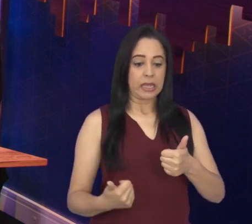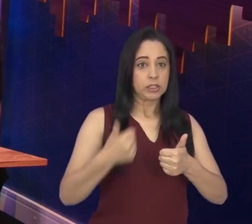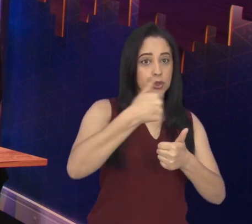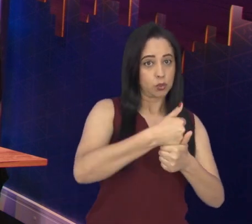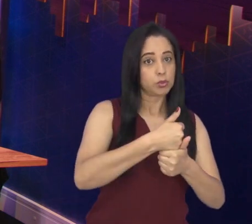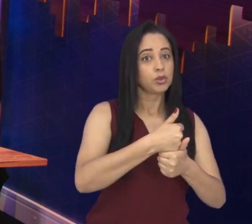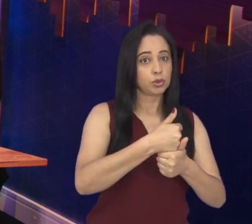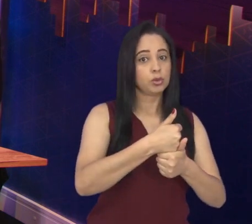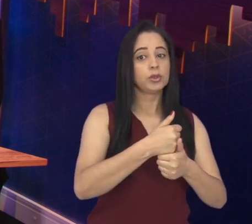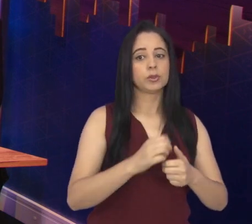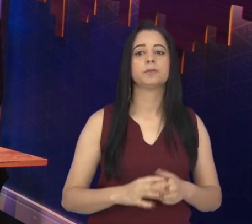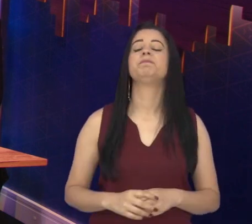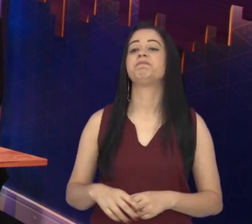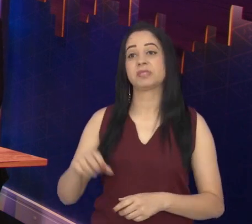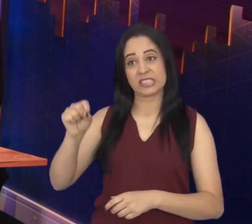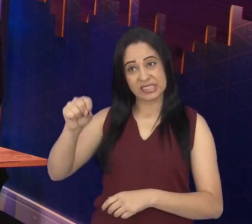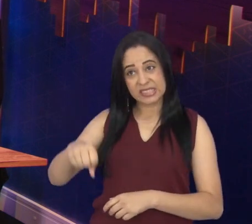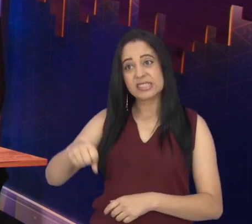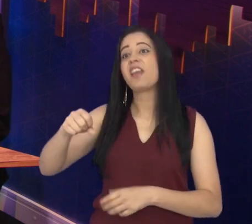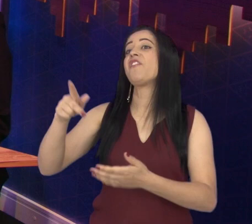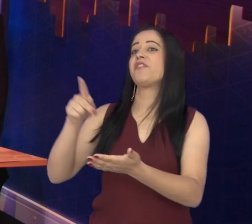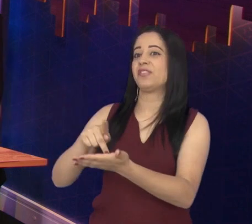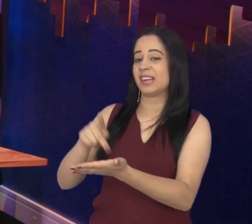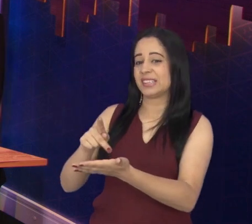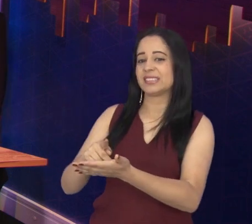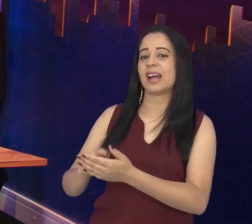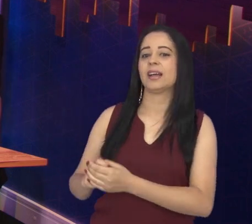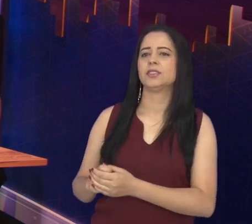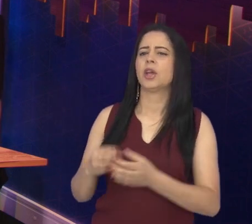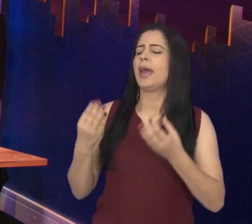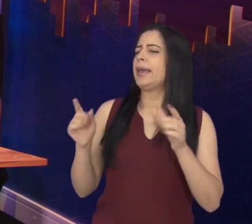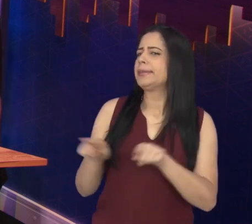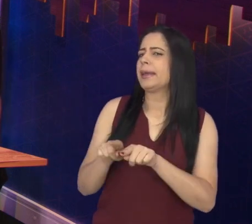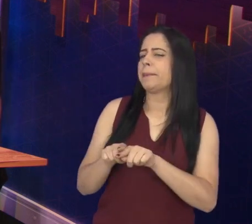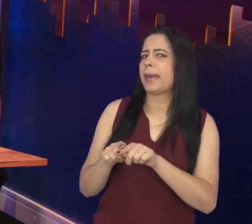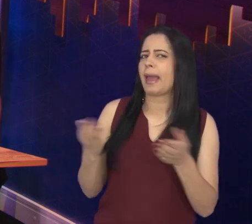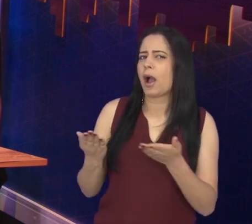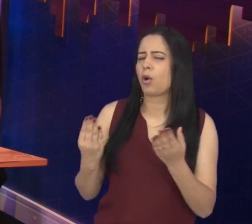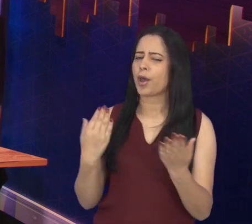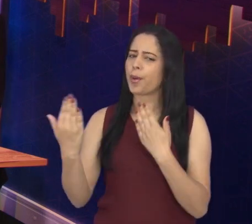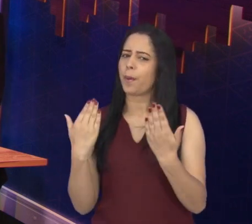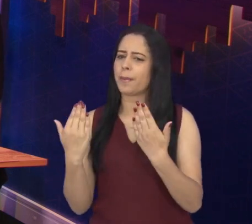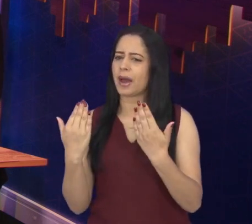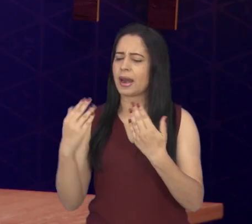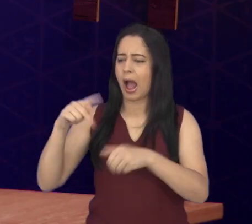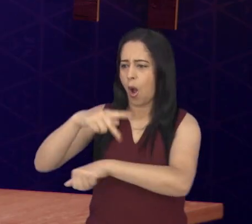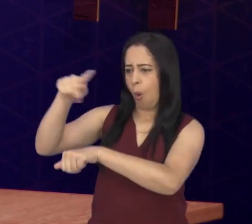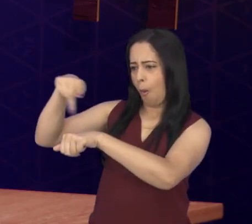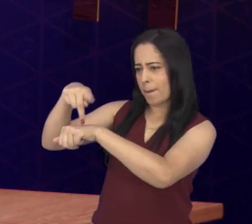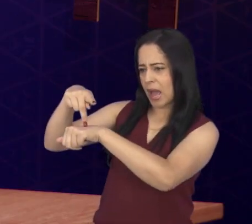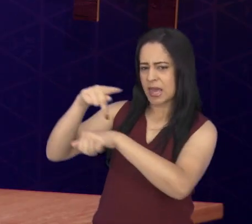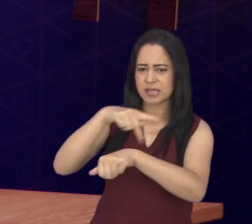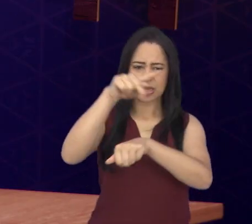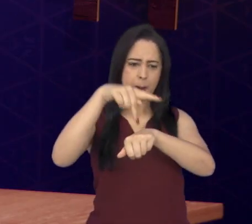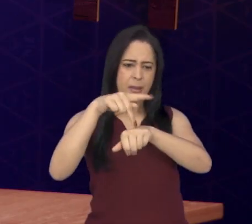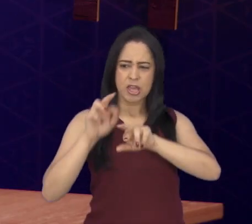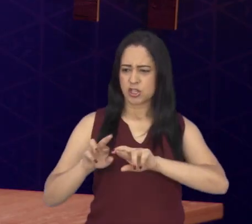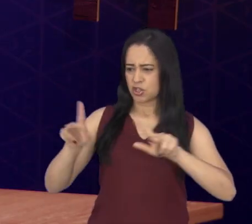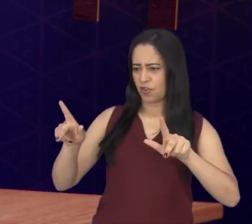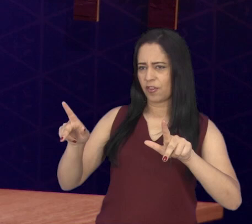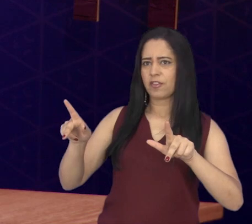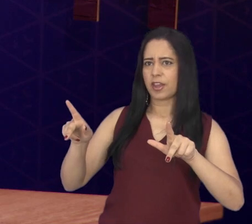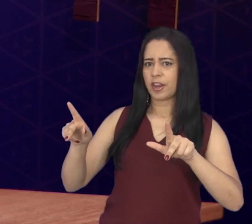muitas mudanças. Exatamente. E, inclusive, o que muda de um país para outro, de um filme para outro,